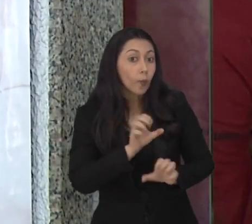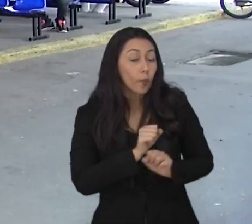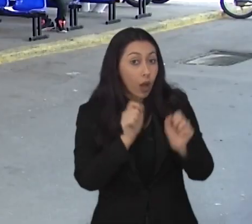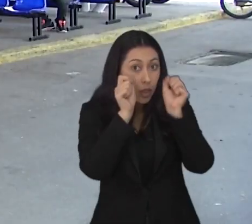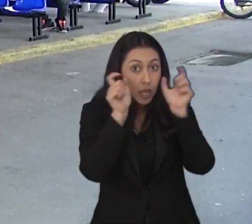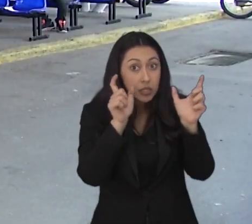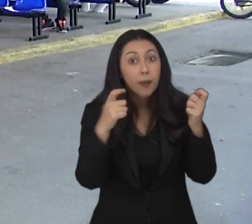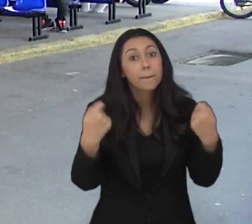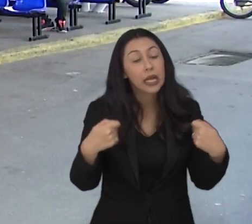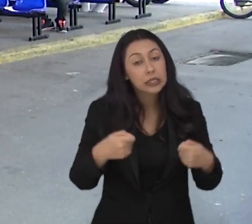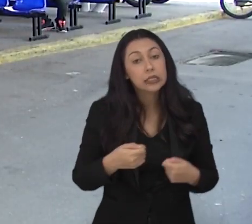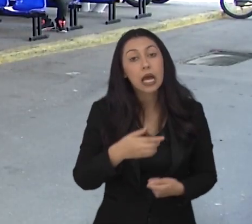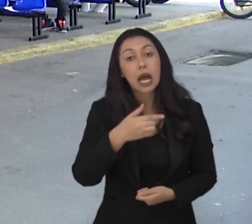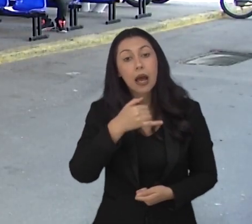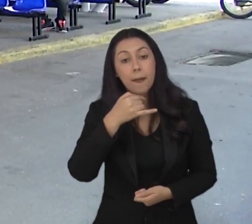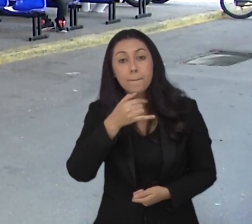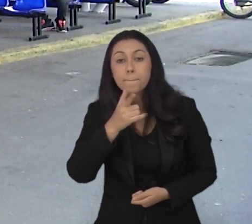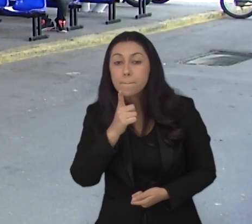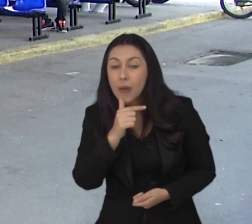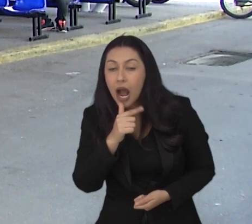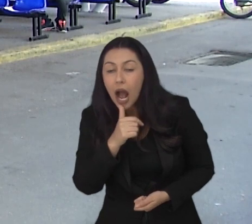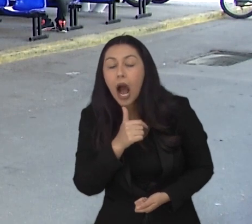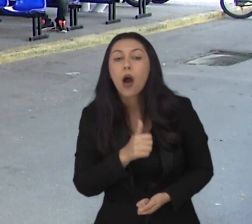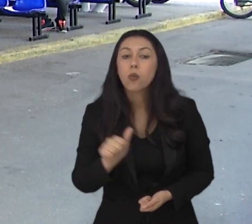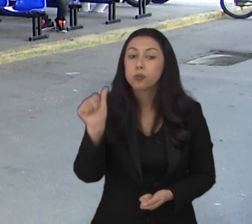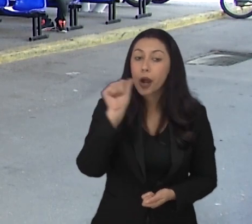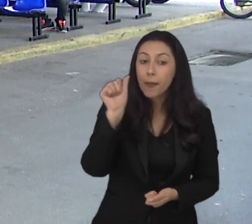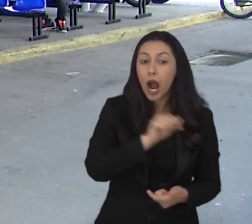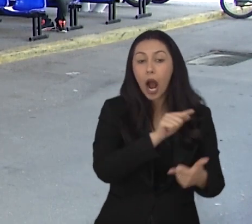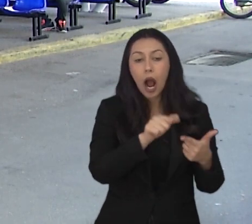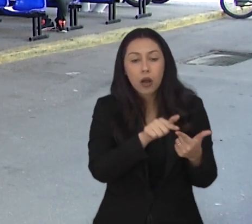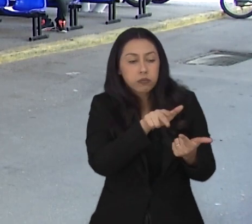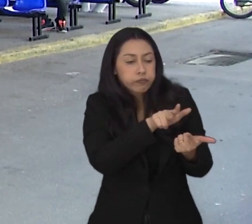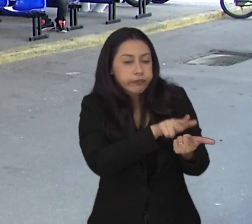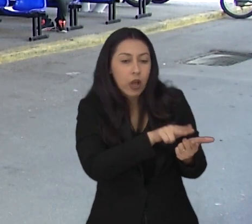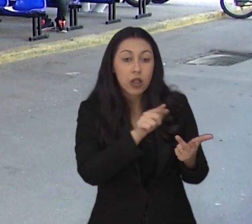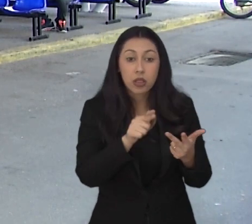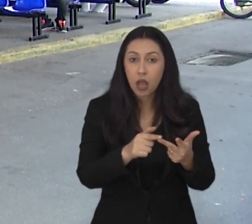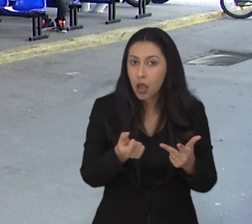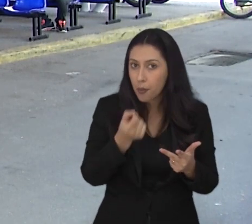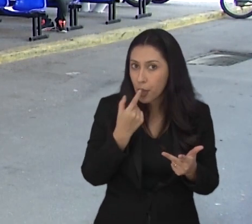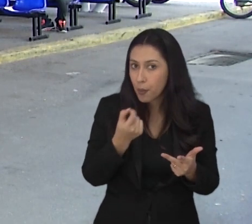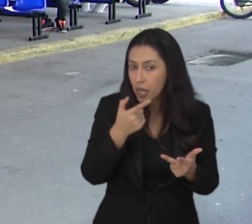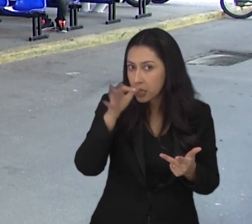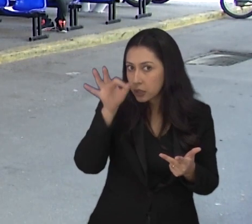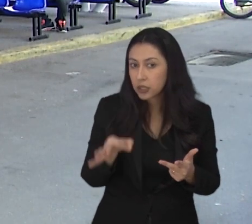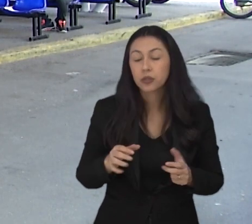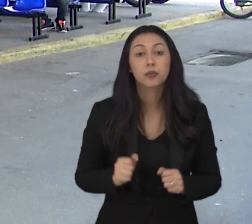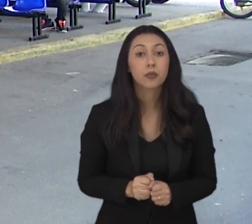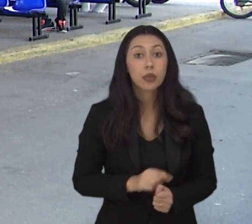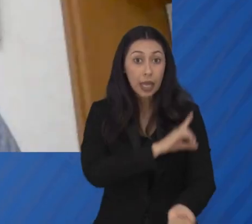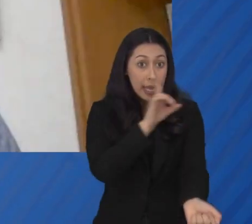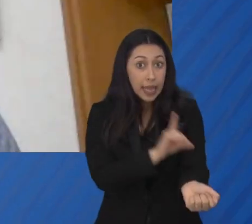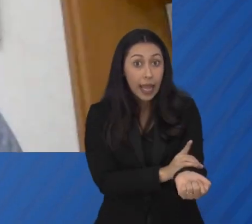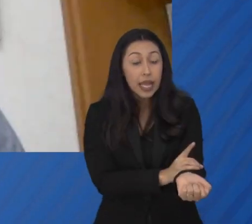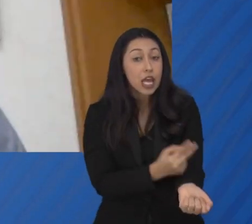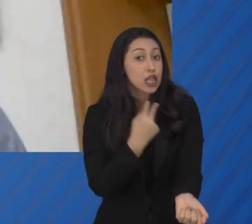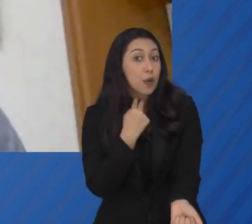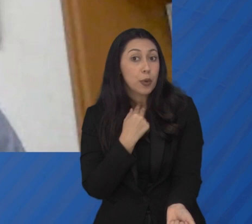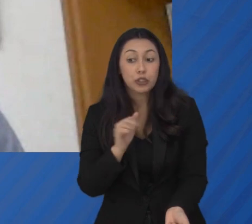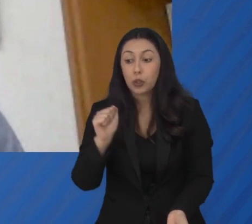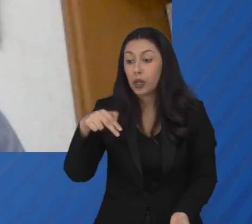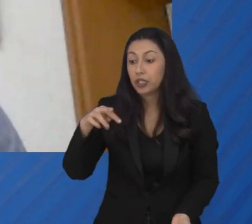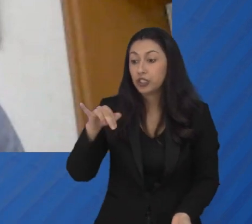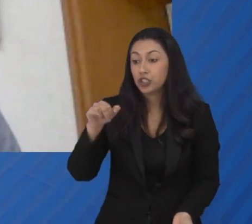às recomendações médicas. Hidratação, repouso e medicação correta são indispensáveis. Você não vai